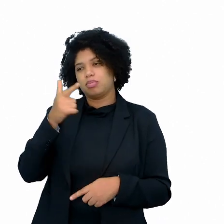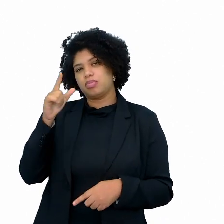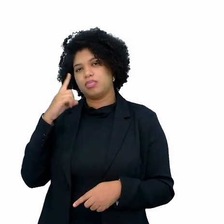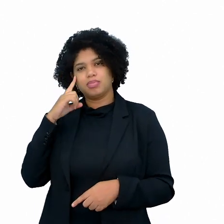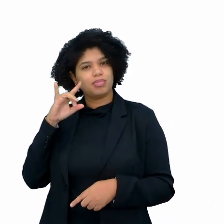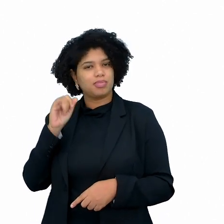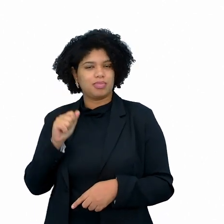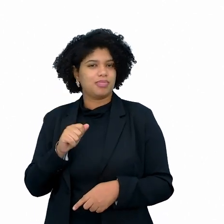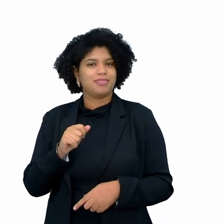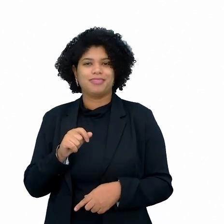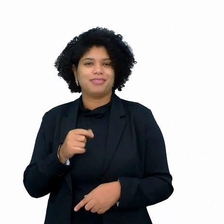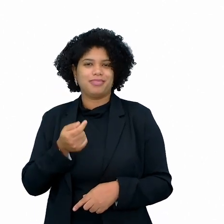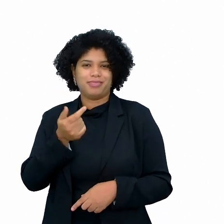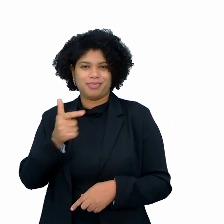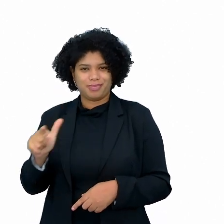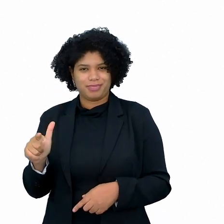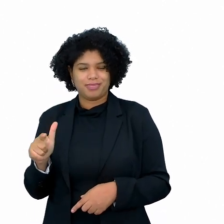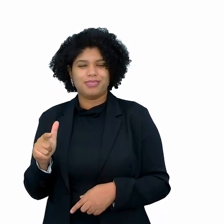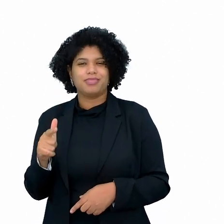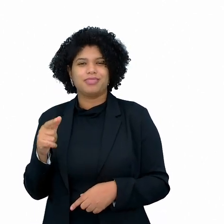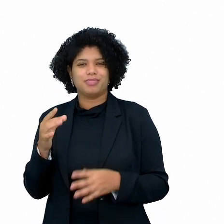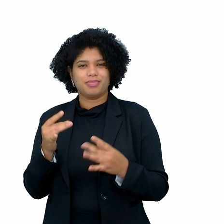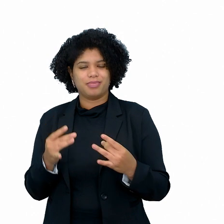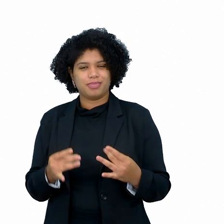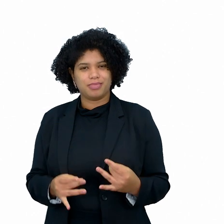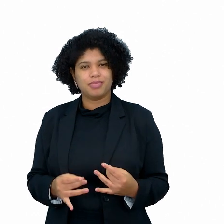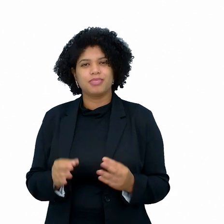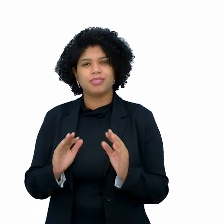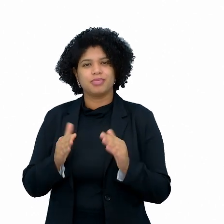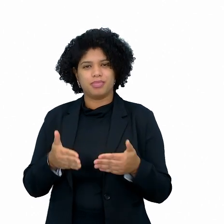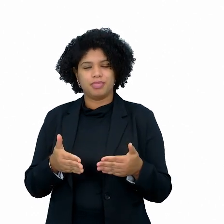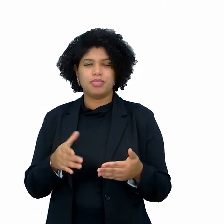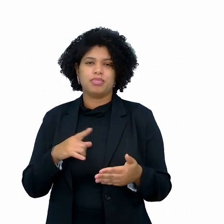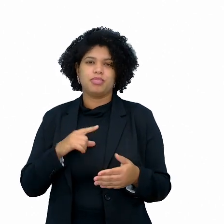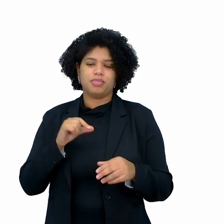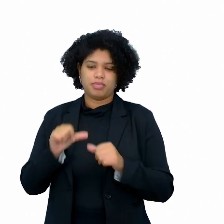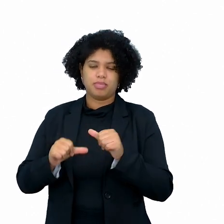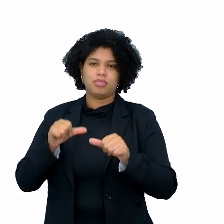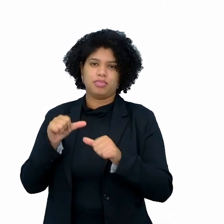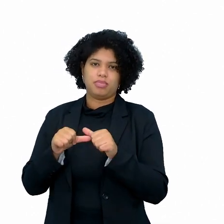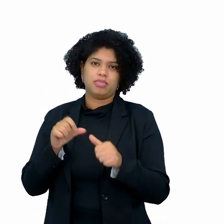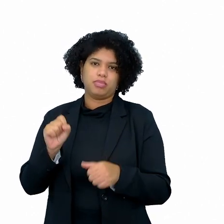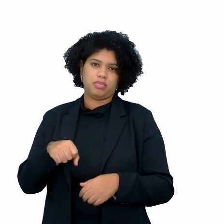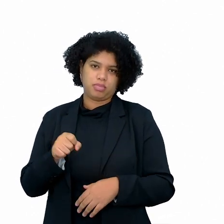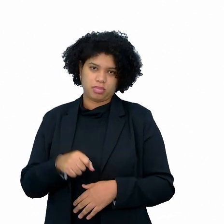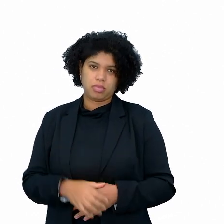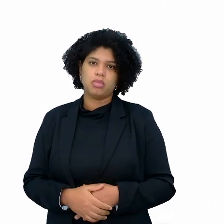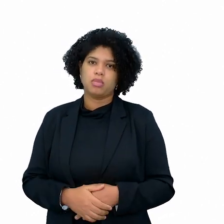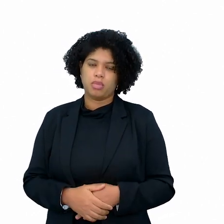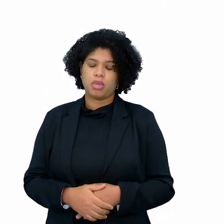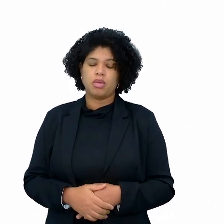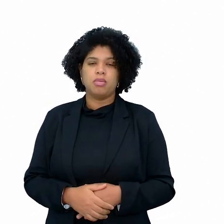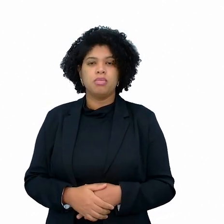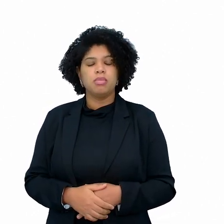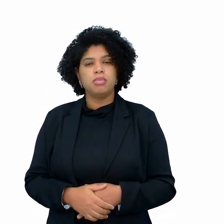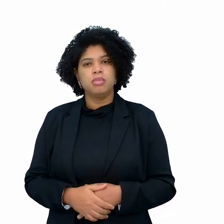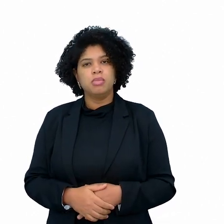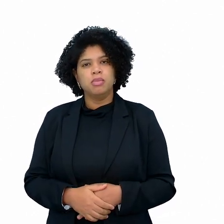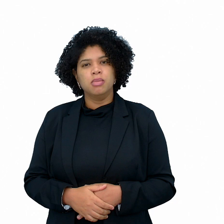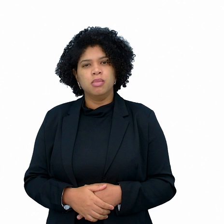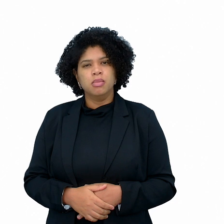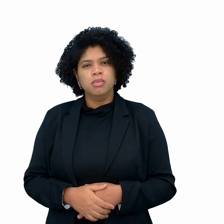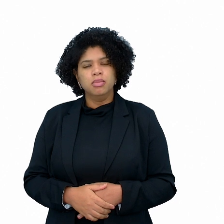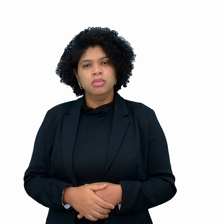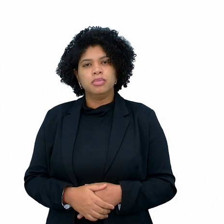pode ser que tenham outras necessidades específicas, e isso sempre está mudando, né? A gente nunca, como